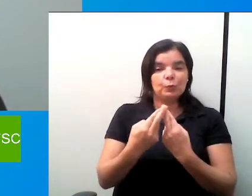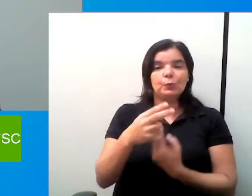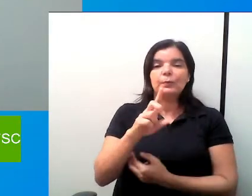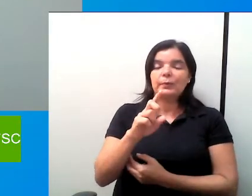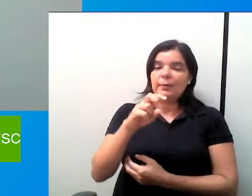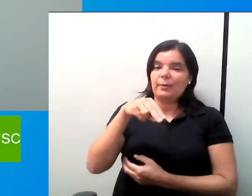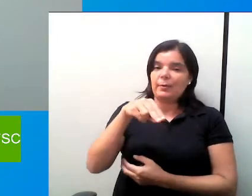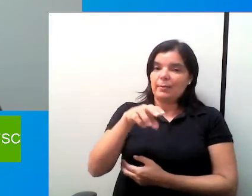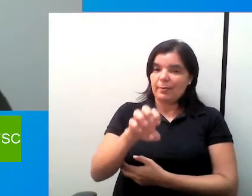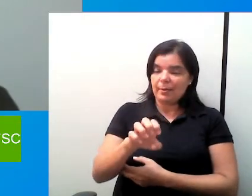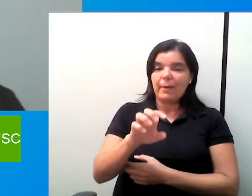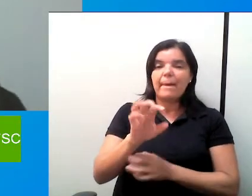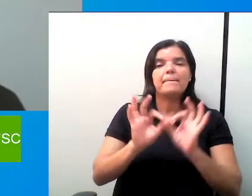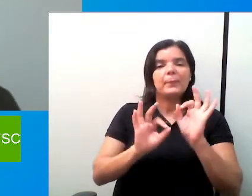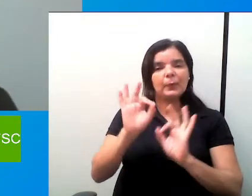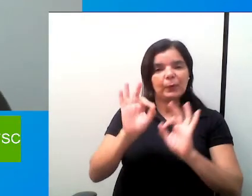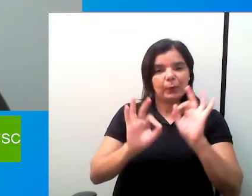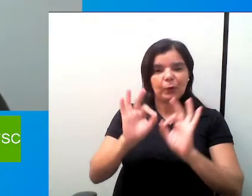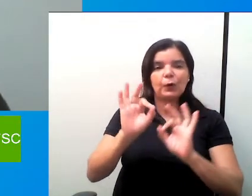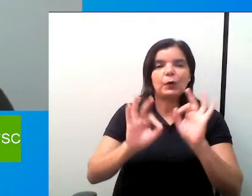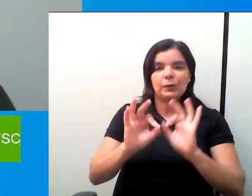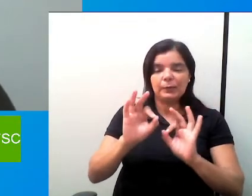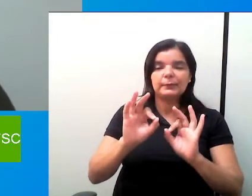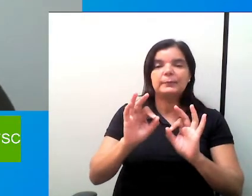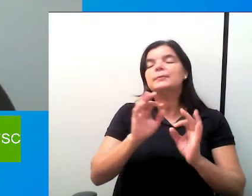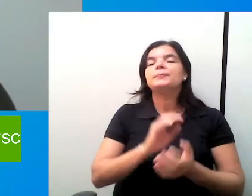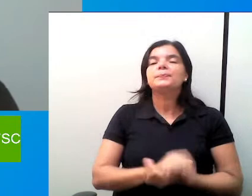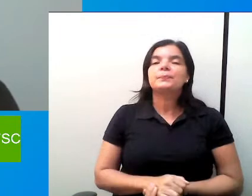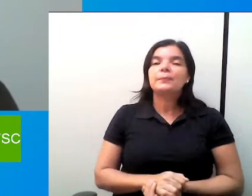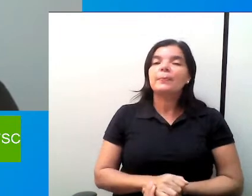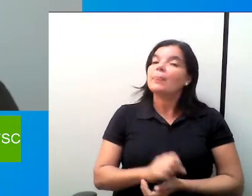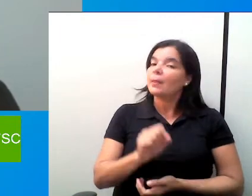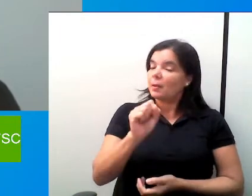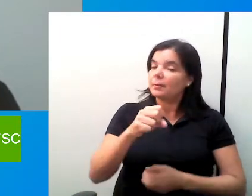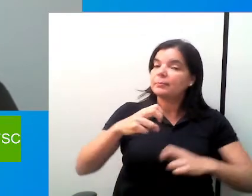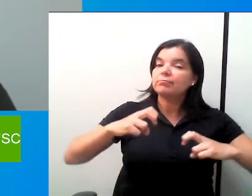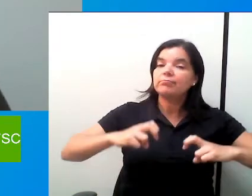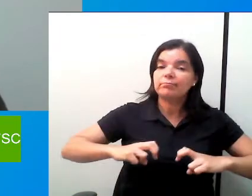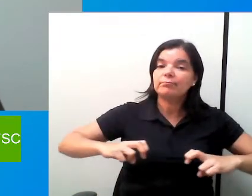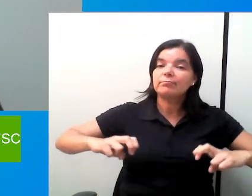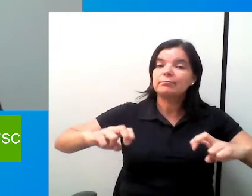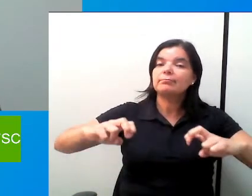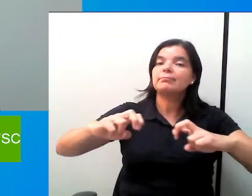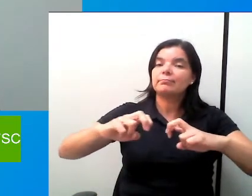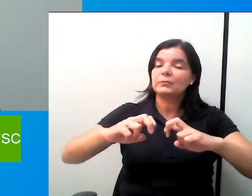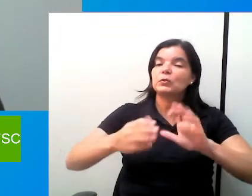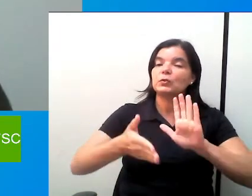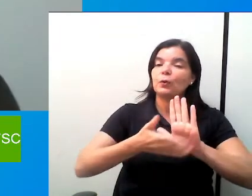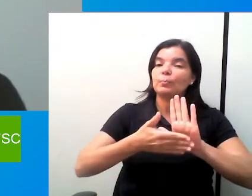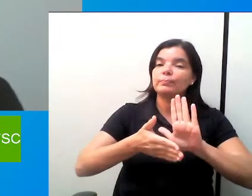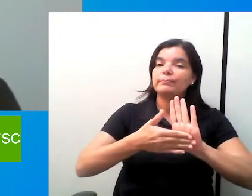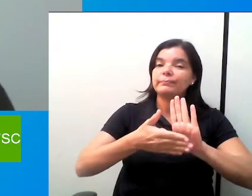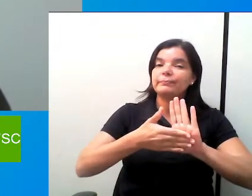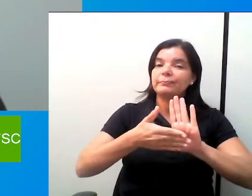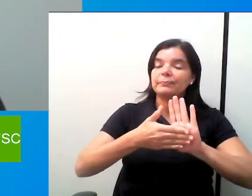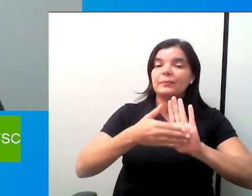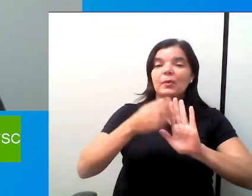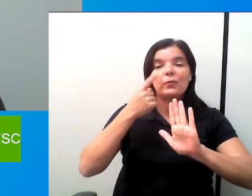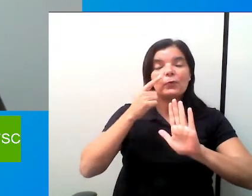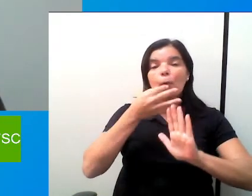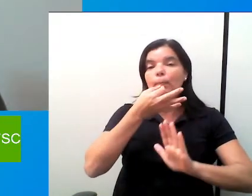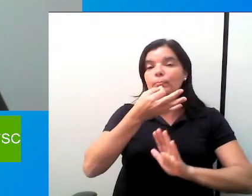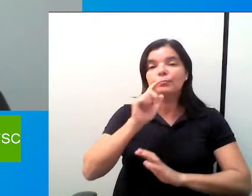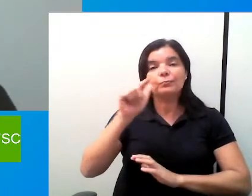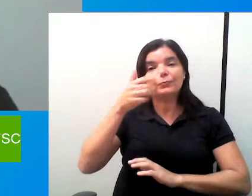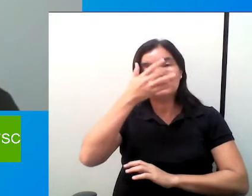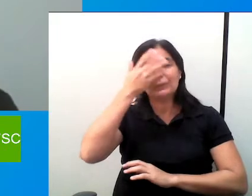primeiro fechamento, tendo em vista que a turma está saindo agora, e sim, vamos sentar e fazer essas propostas e ouvir outras pessoas. Então, tudo que eu